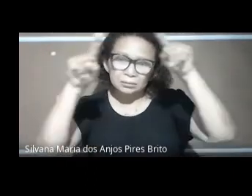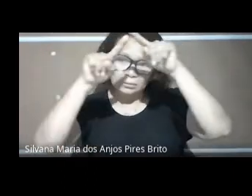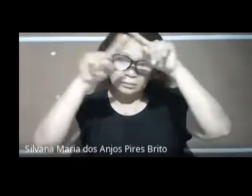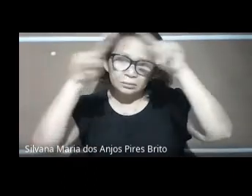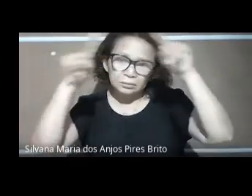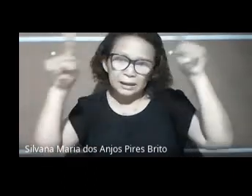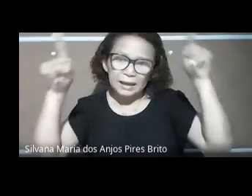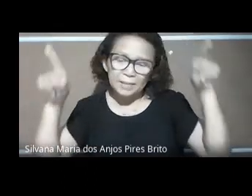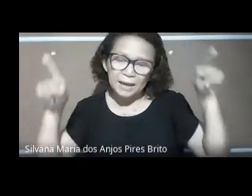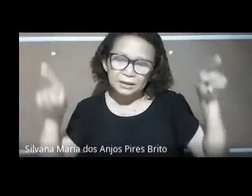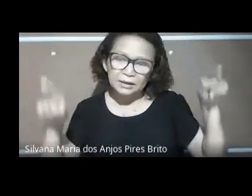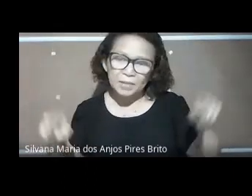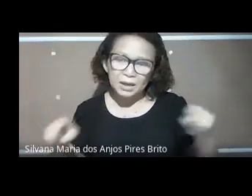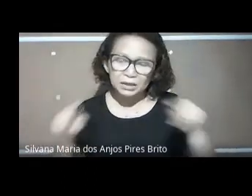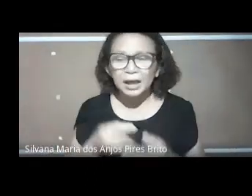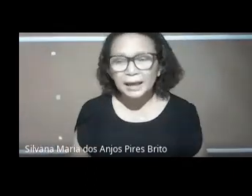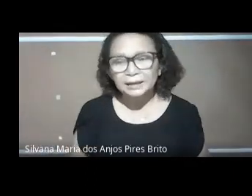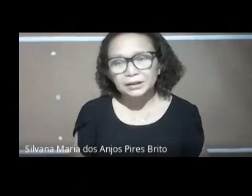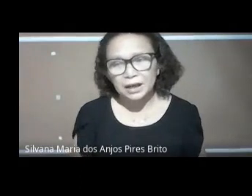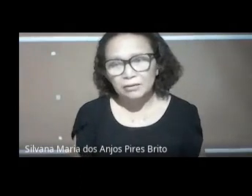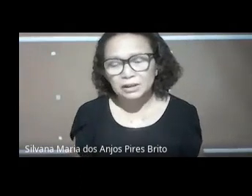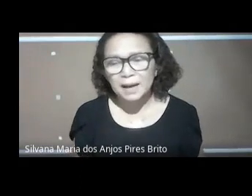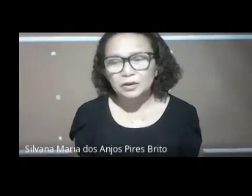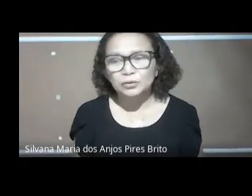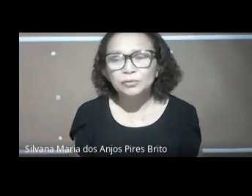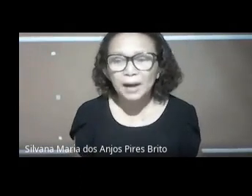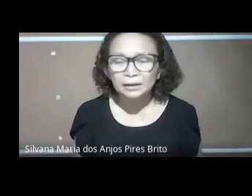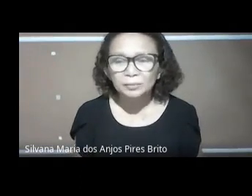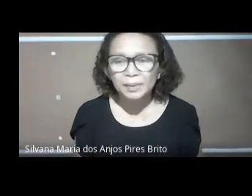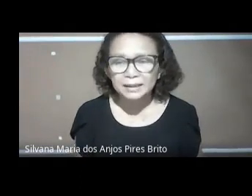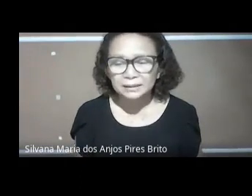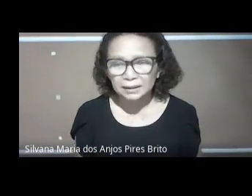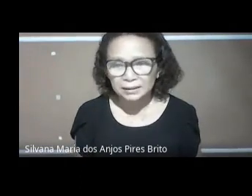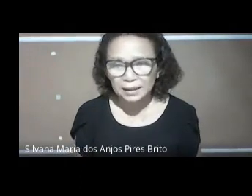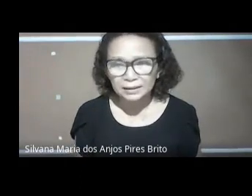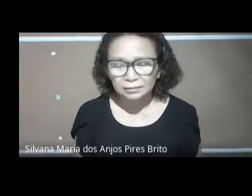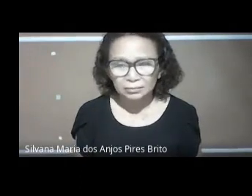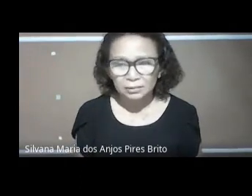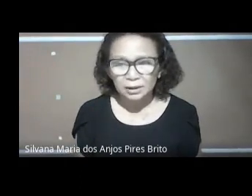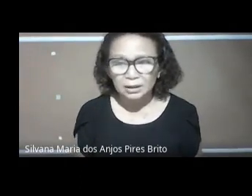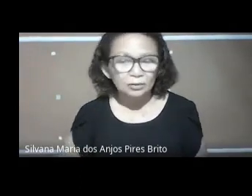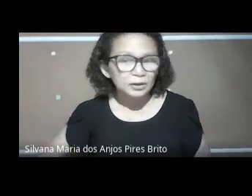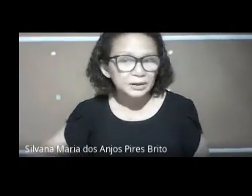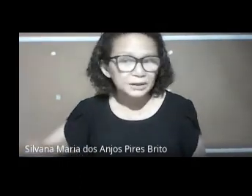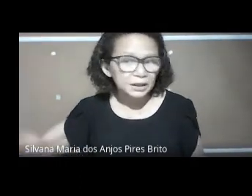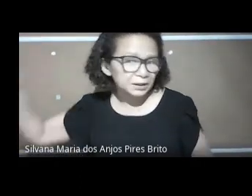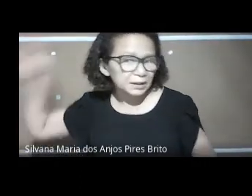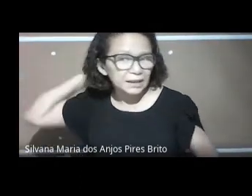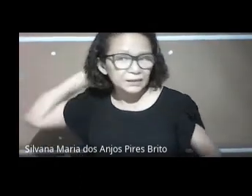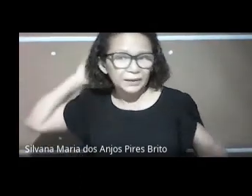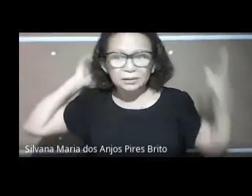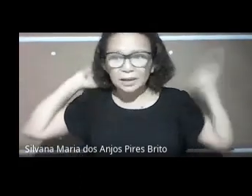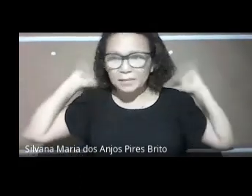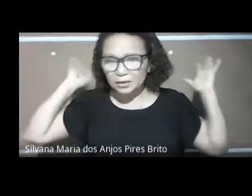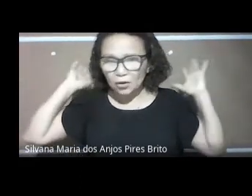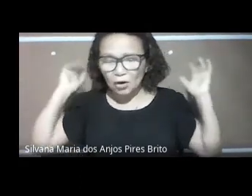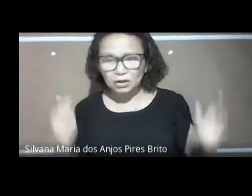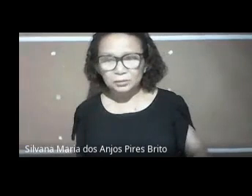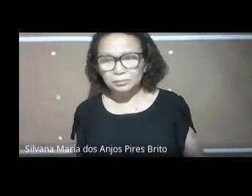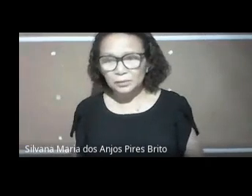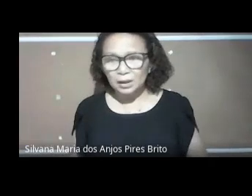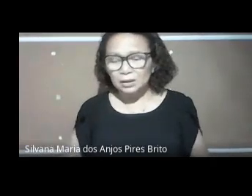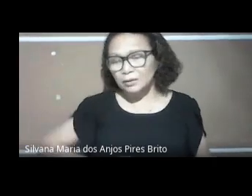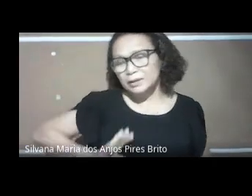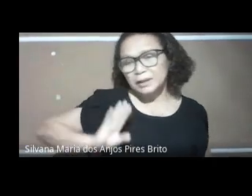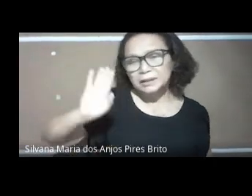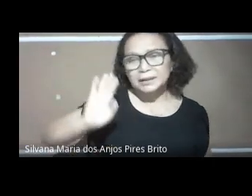sinalização. Gramaticalmente, este é o espaço válido para a sinalização. Então, não existem sinais feitos na minha